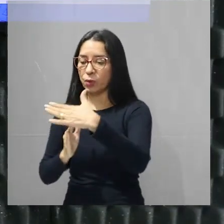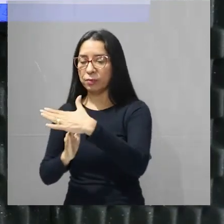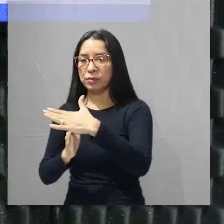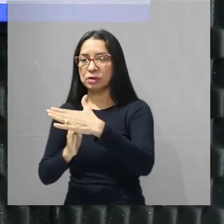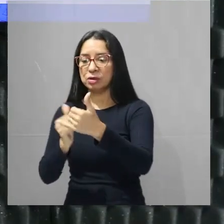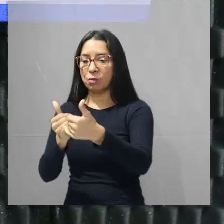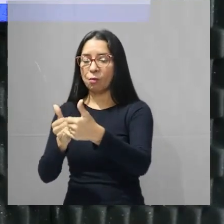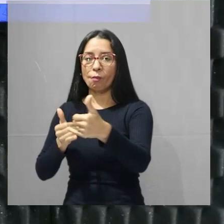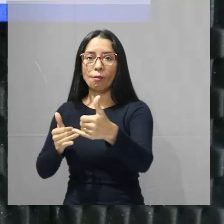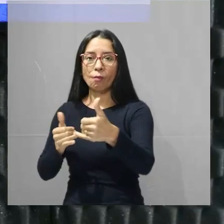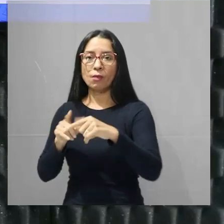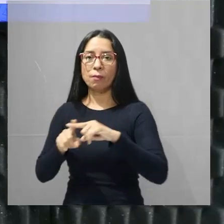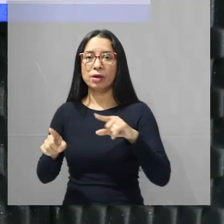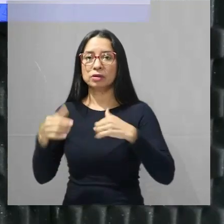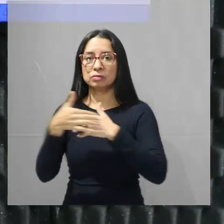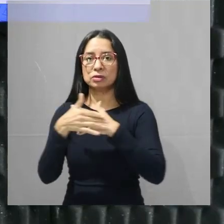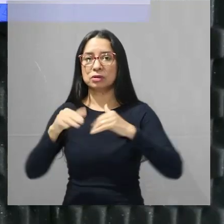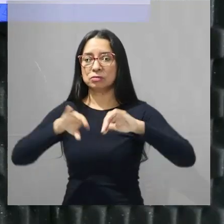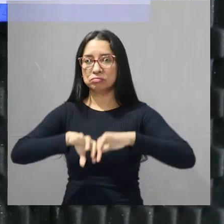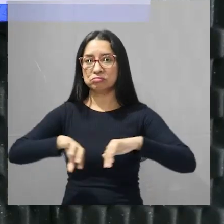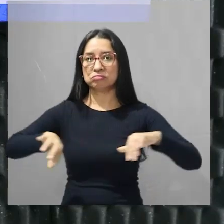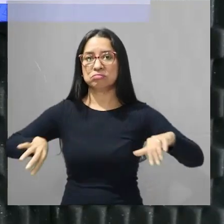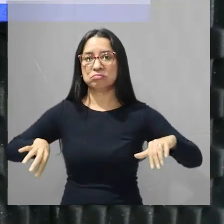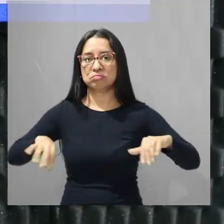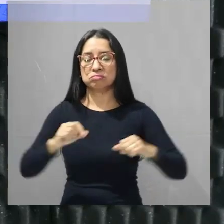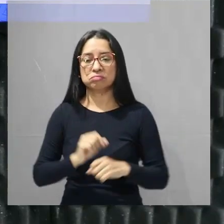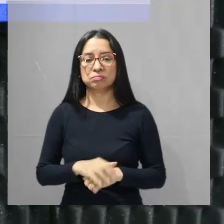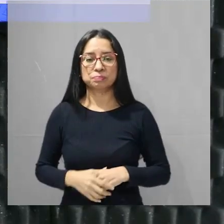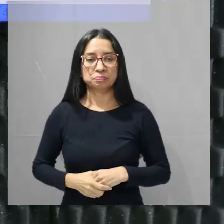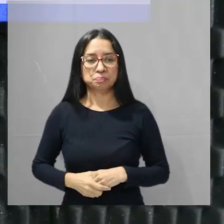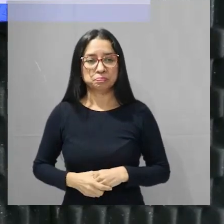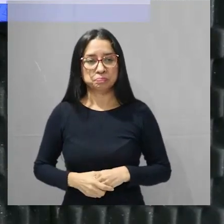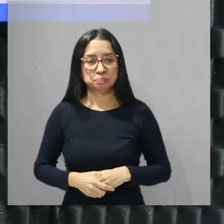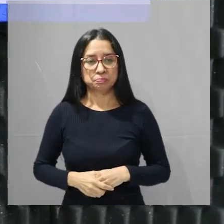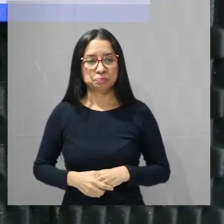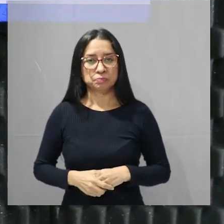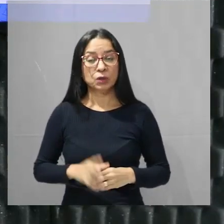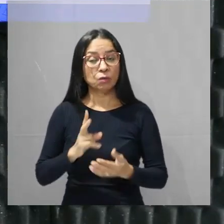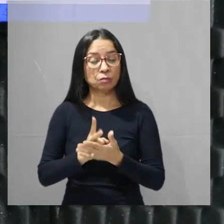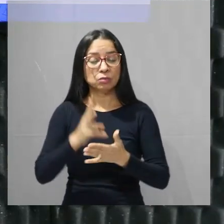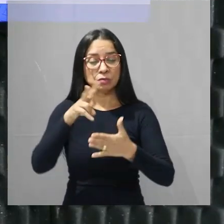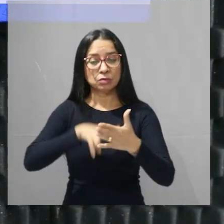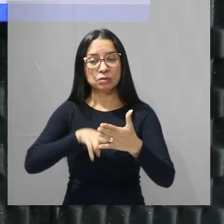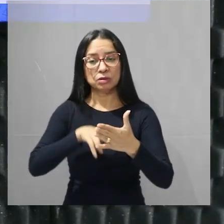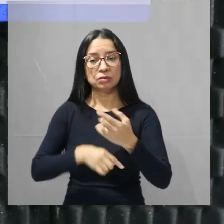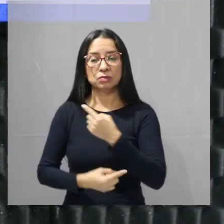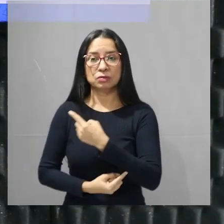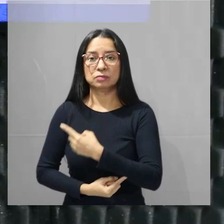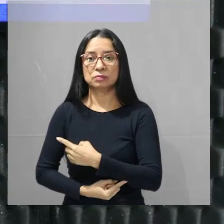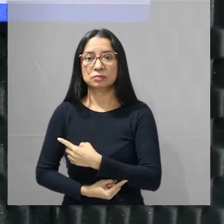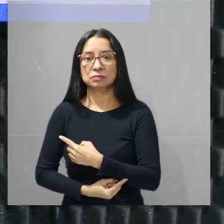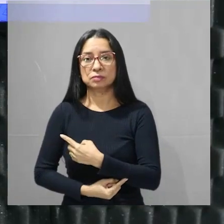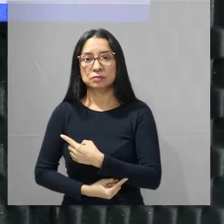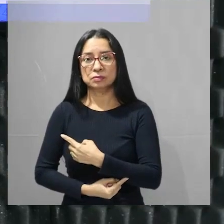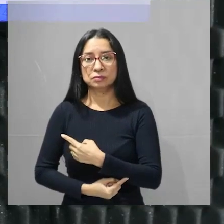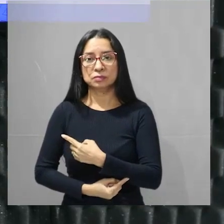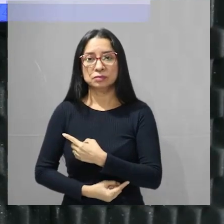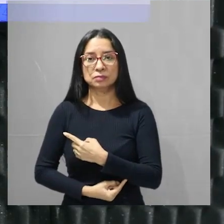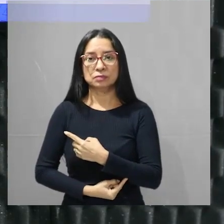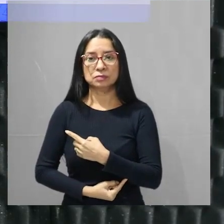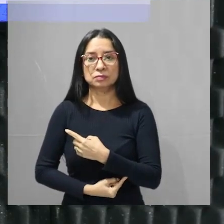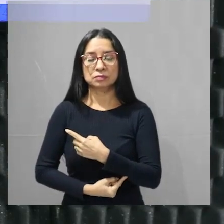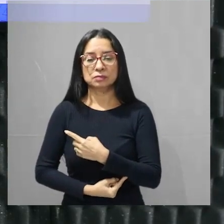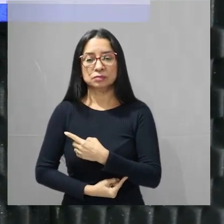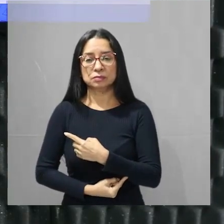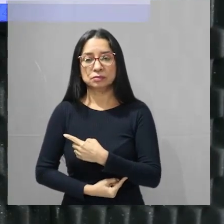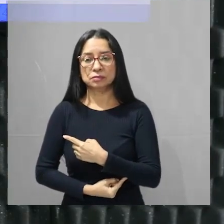cidades separadas. Aí ele continua, porém, ela pode causar problemas, como quando uma construção começa em